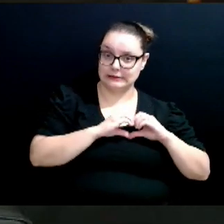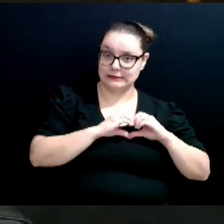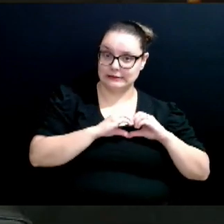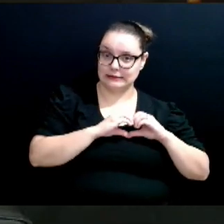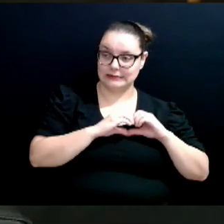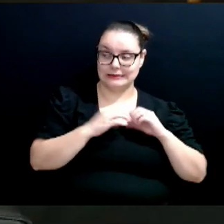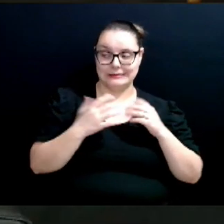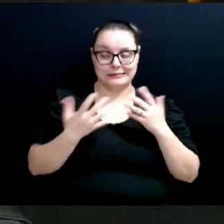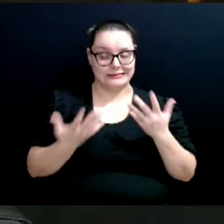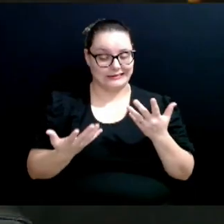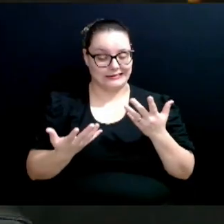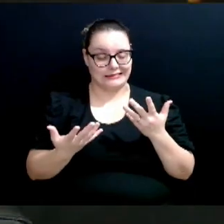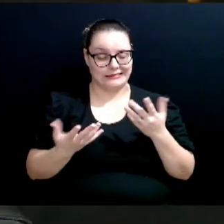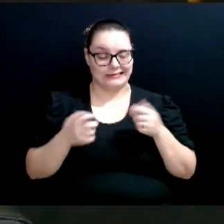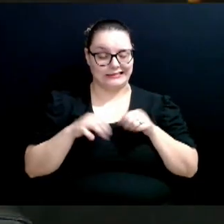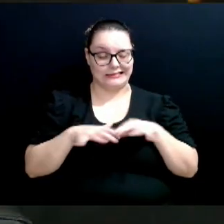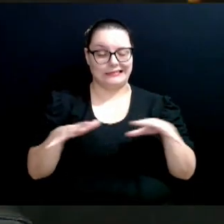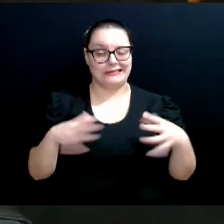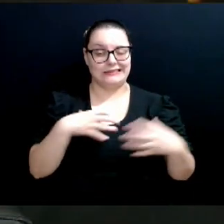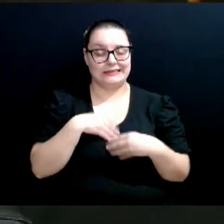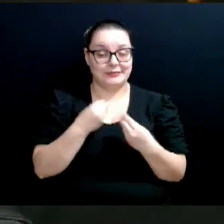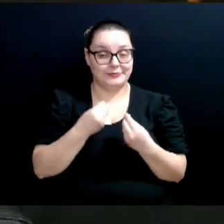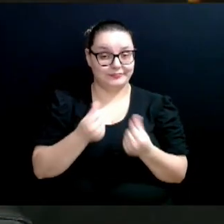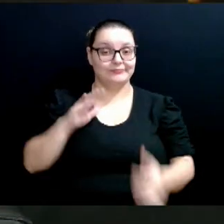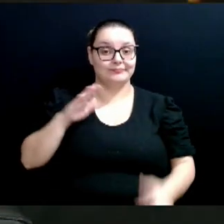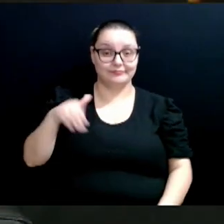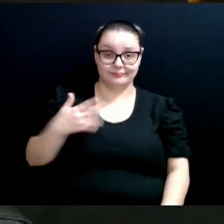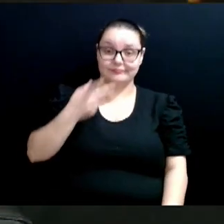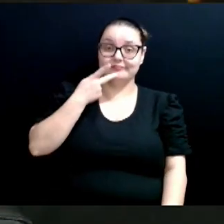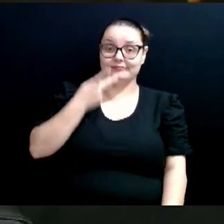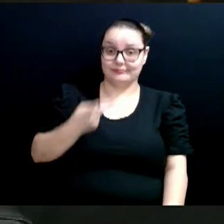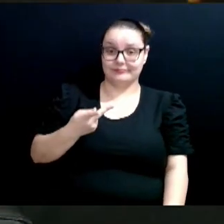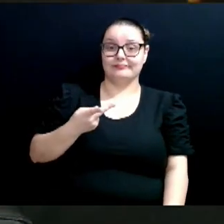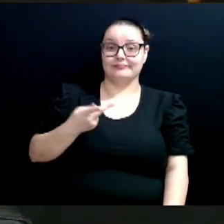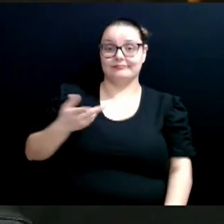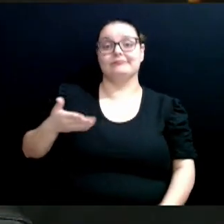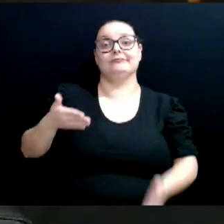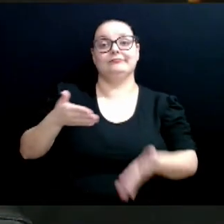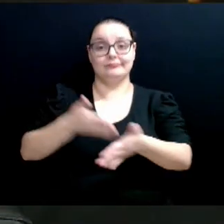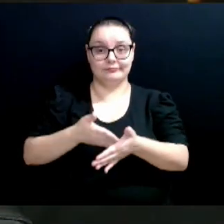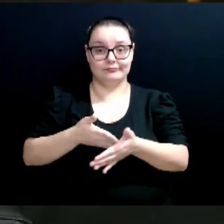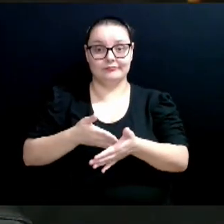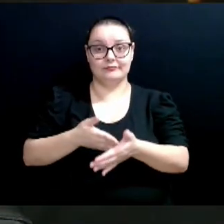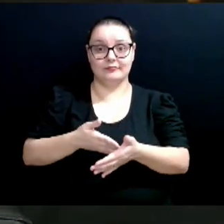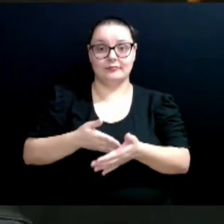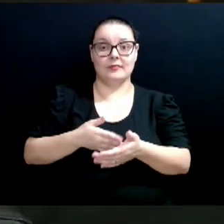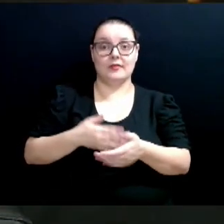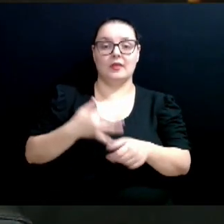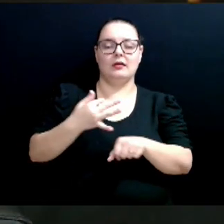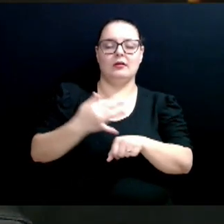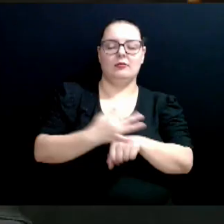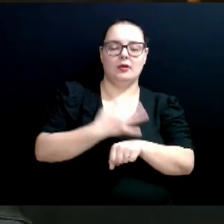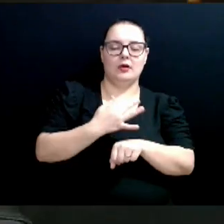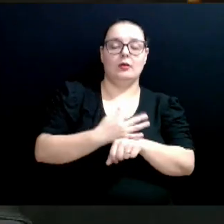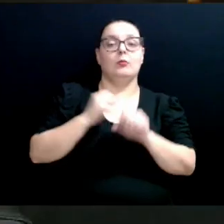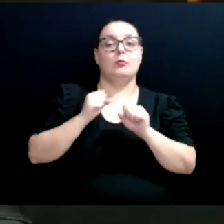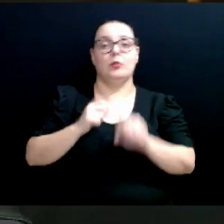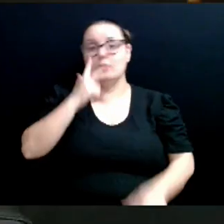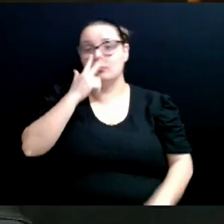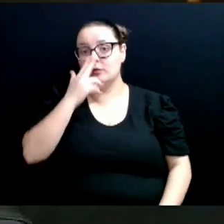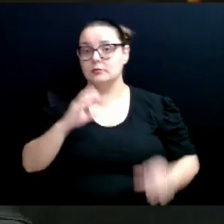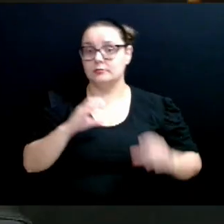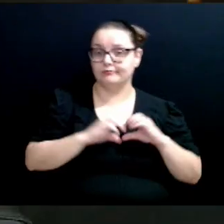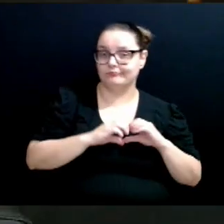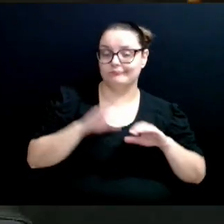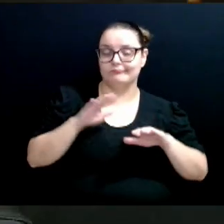ainda mais sensibilidade quando a gente fala de limite. O excesso de tolerância pode parecer amor, mas muitas vezes